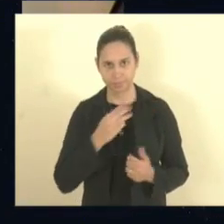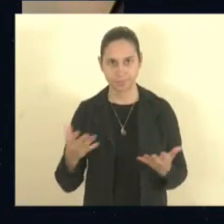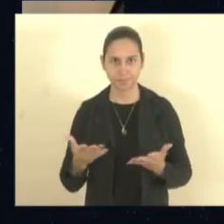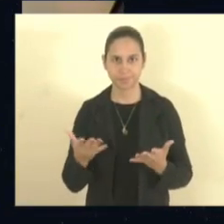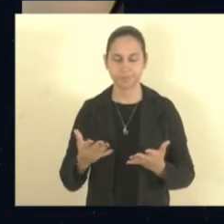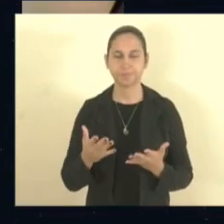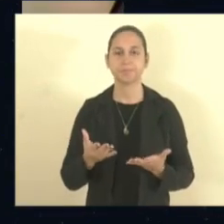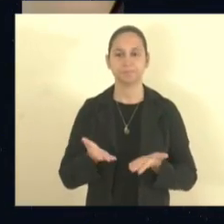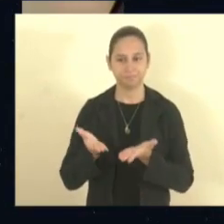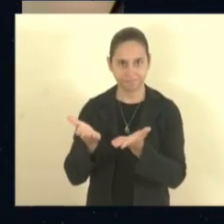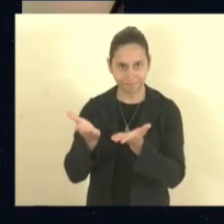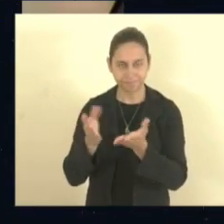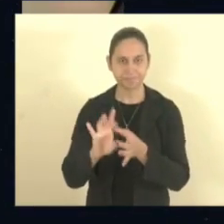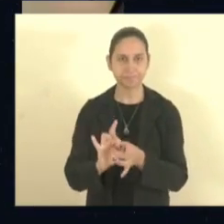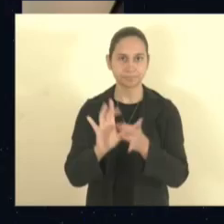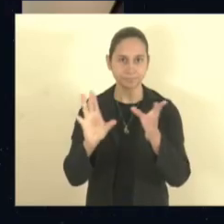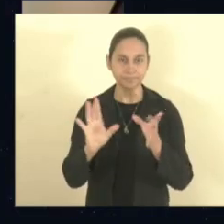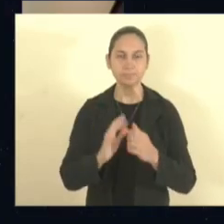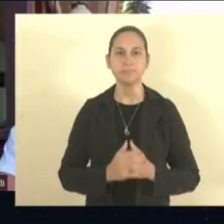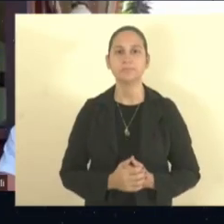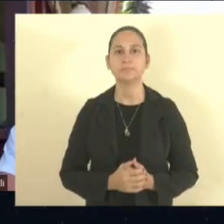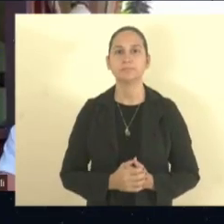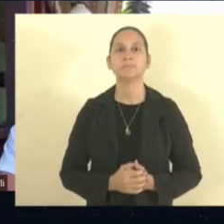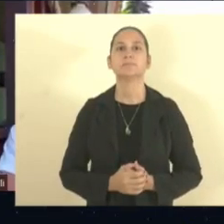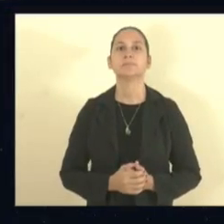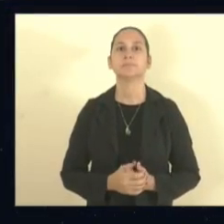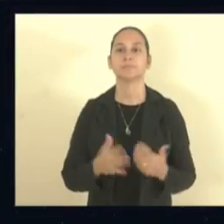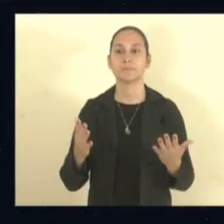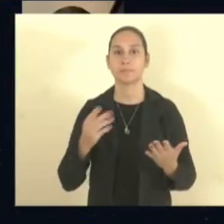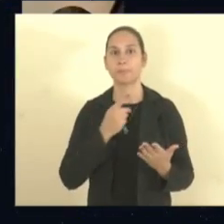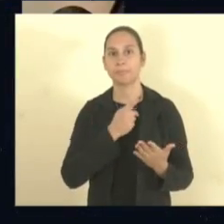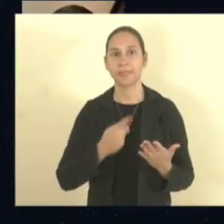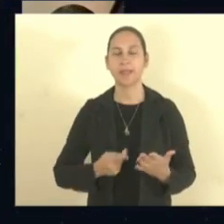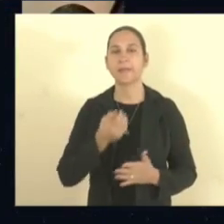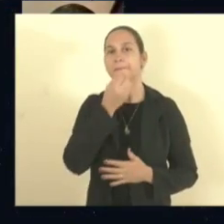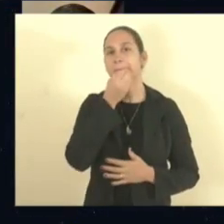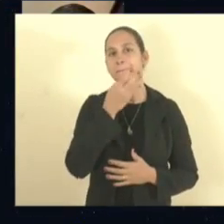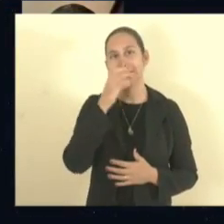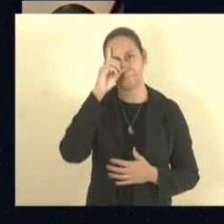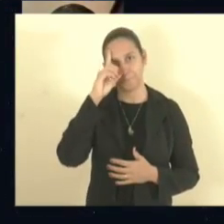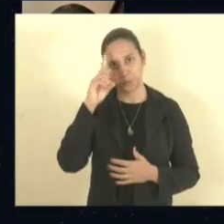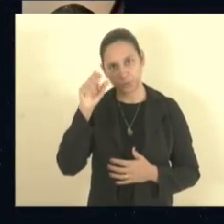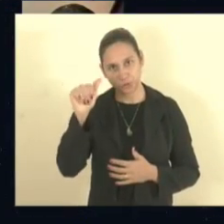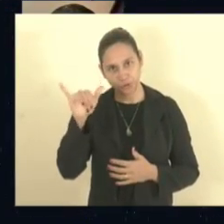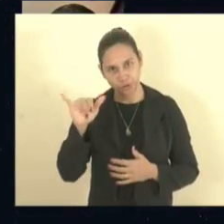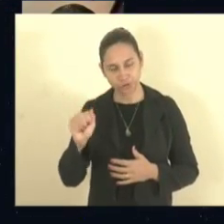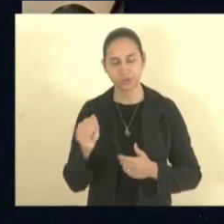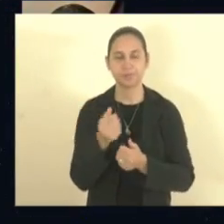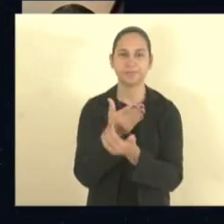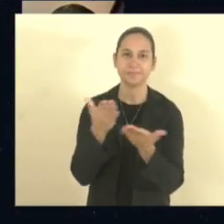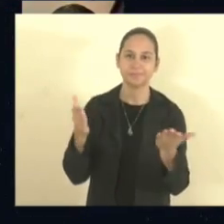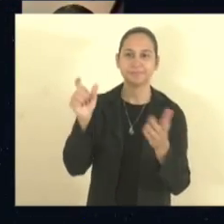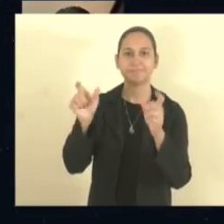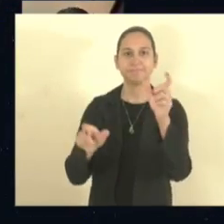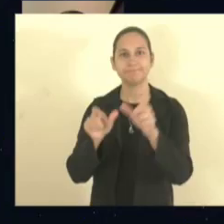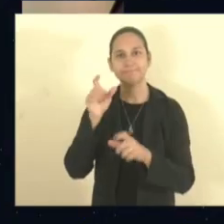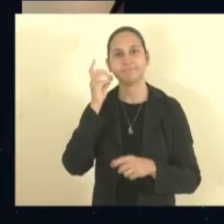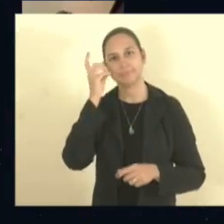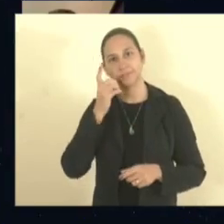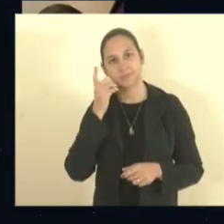Pode, Coronel Wellington, fica à vontade. Tá legal. Presidente, bom dia, presidente. Bom dia, senhores e senhoras deputadas.